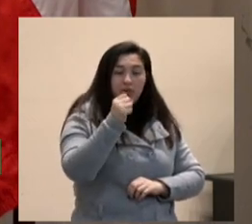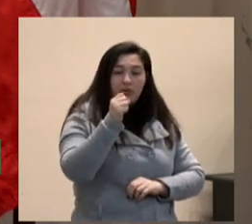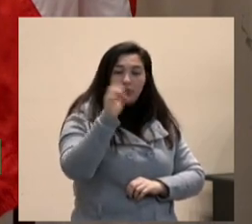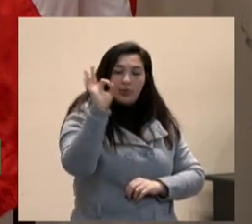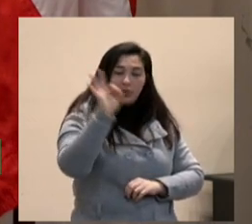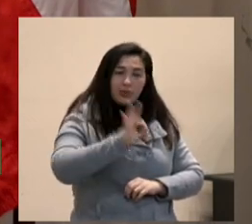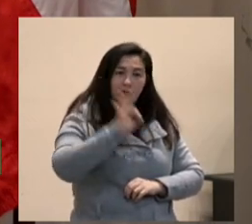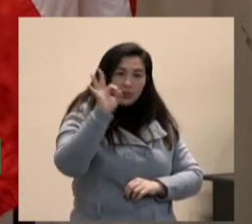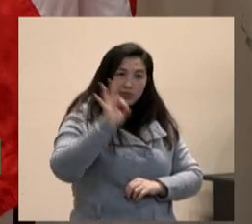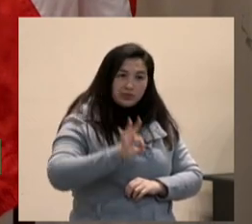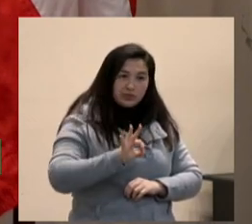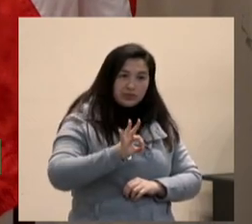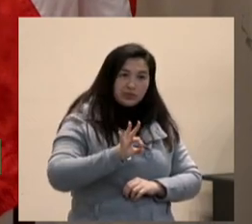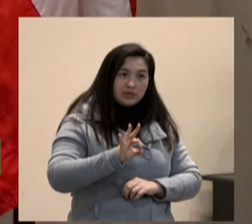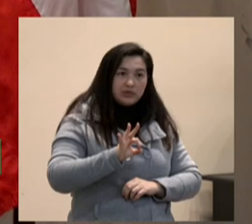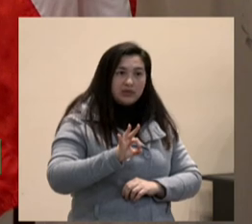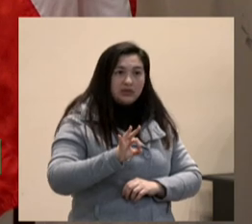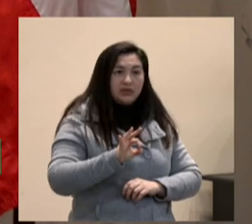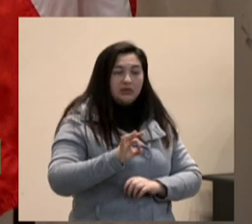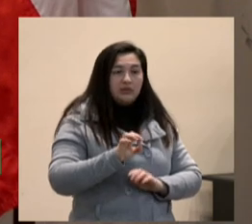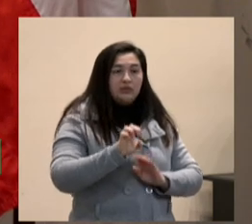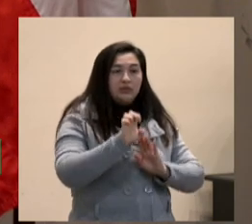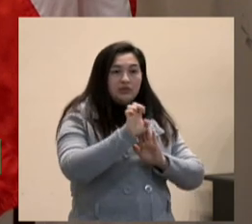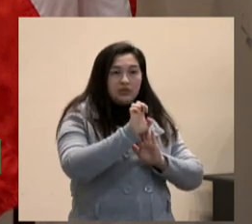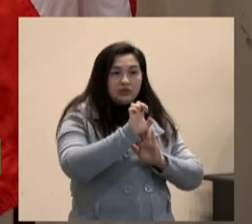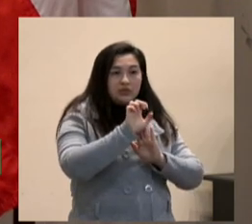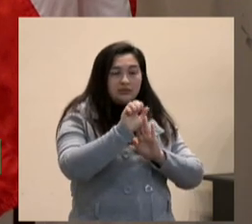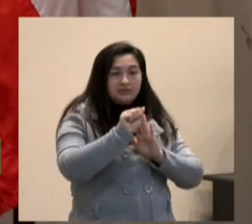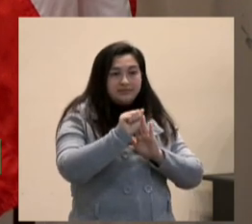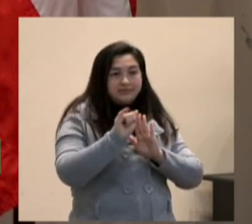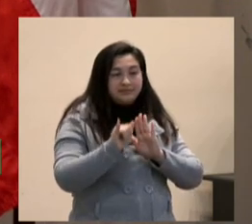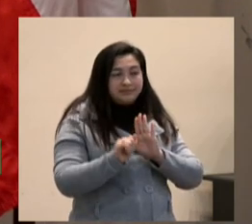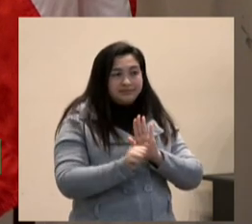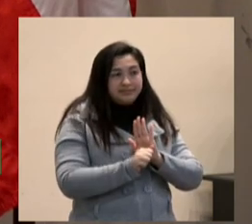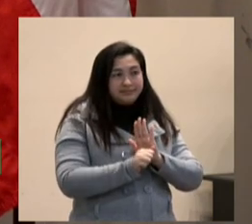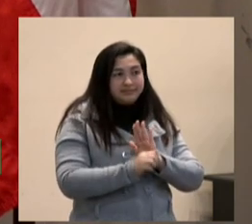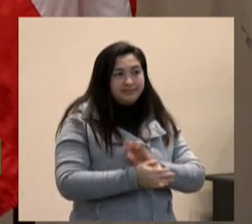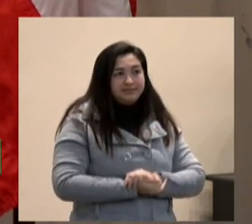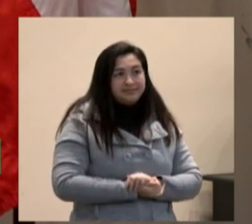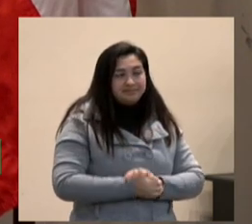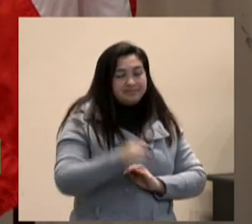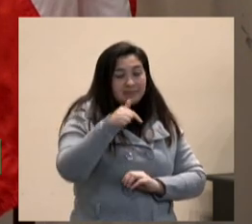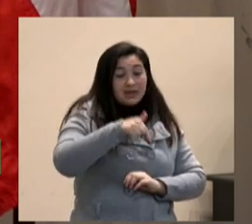1,8% da demanda de EJA. Nós temos em Santa Catarina